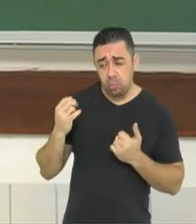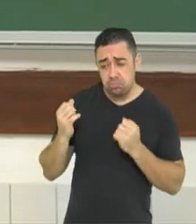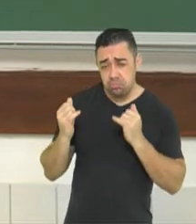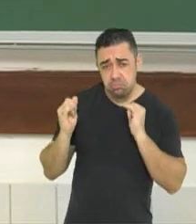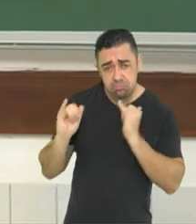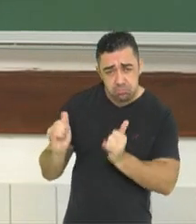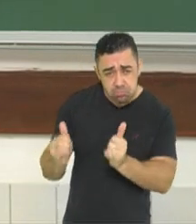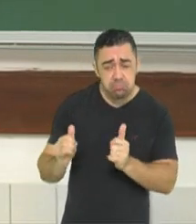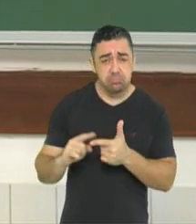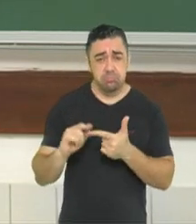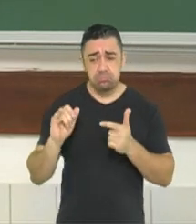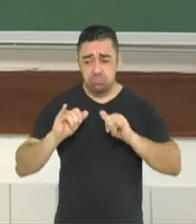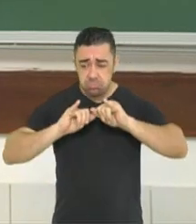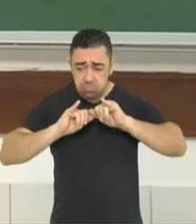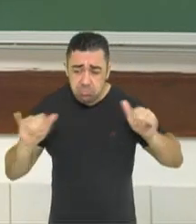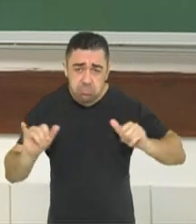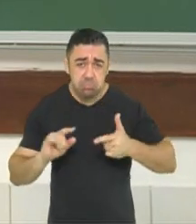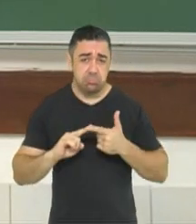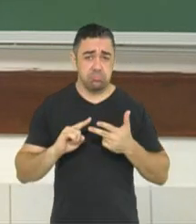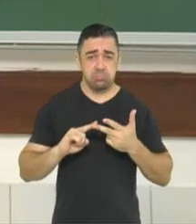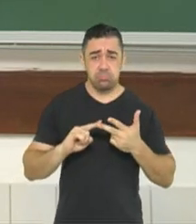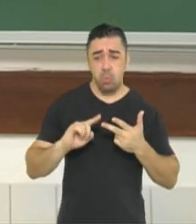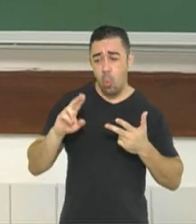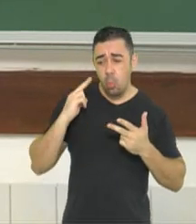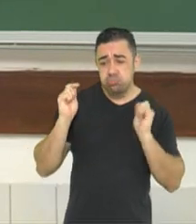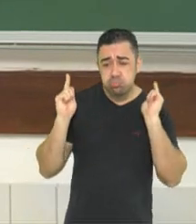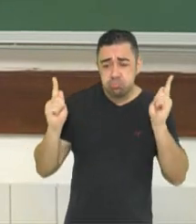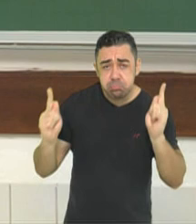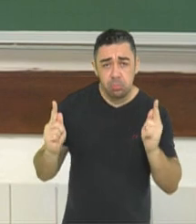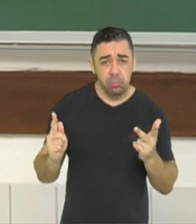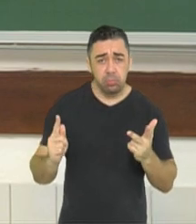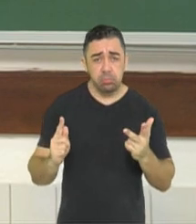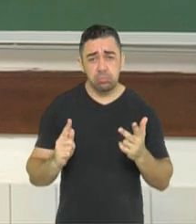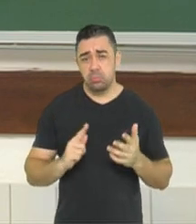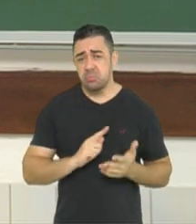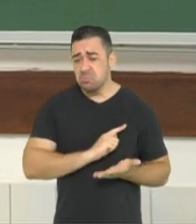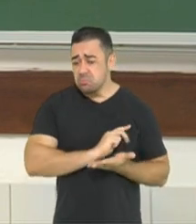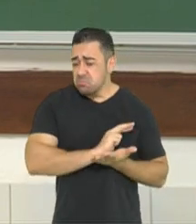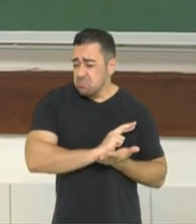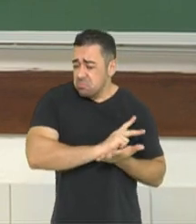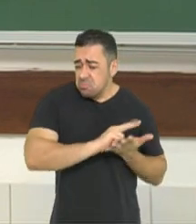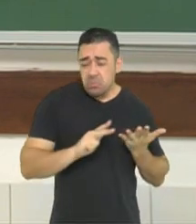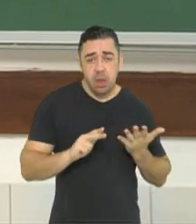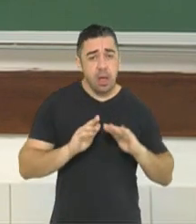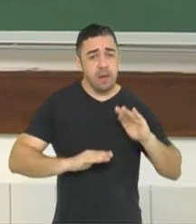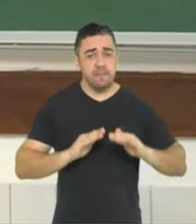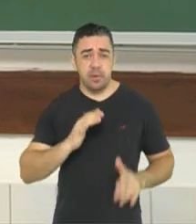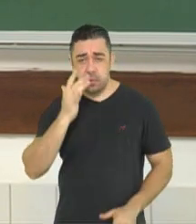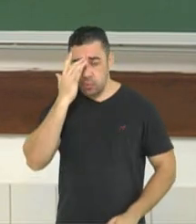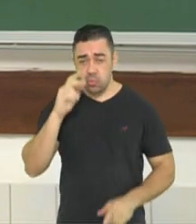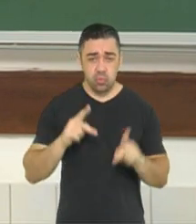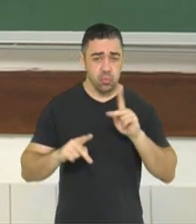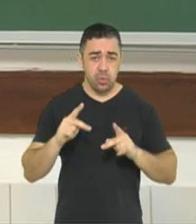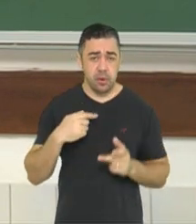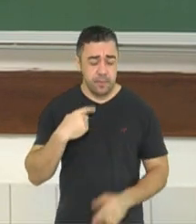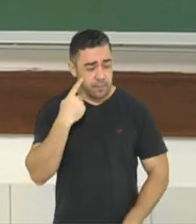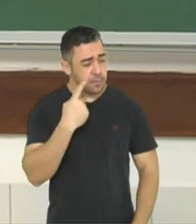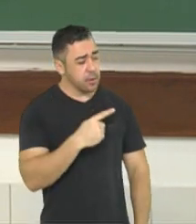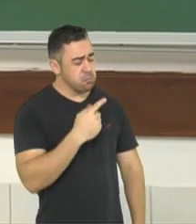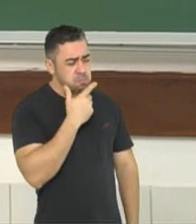de informação, né, ou de protesto. Nem sempre o público capta exatamente a